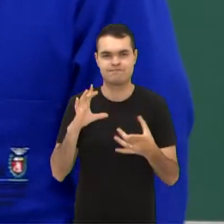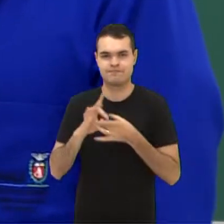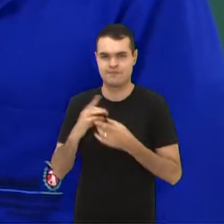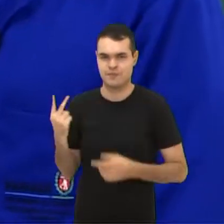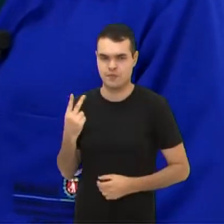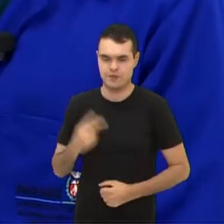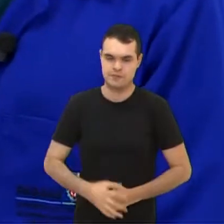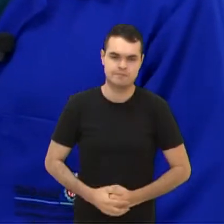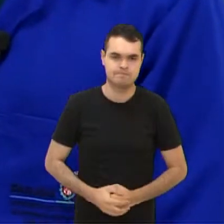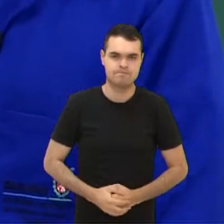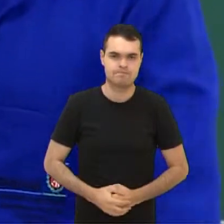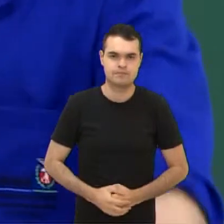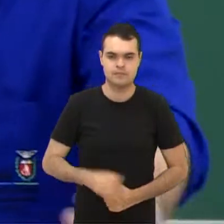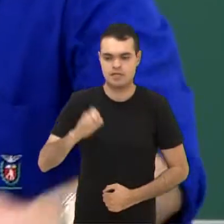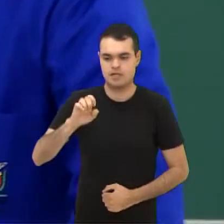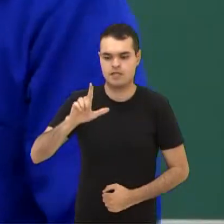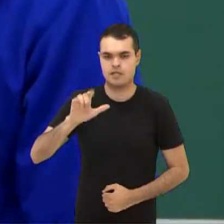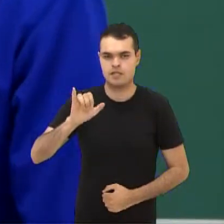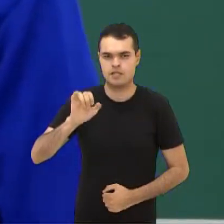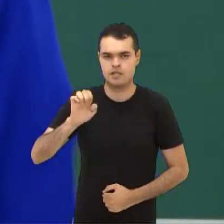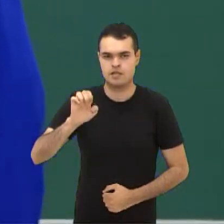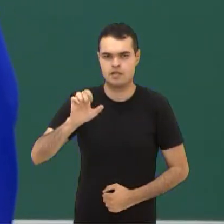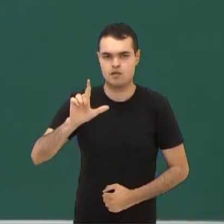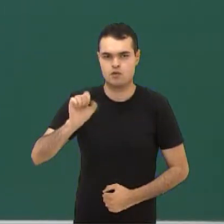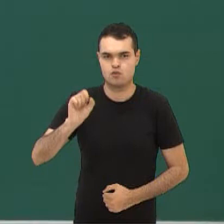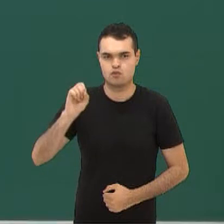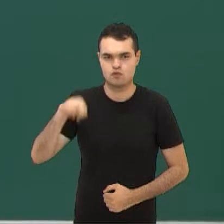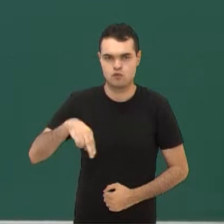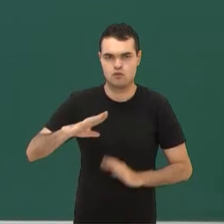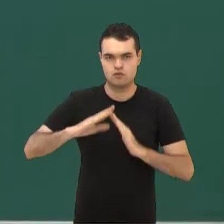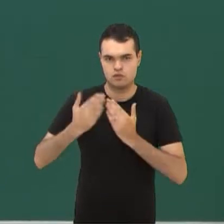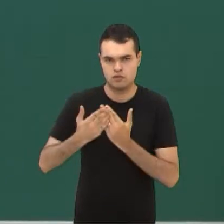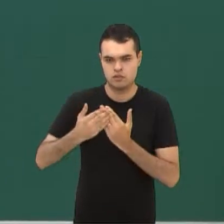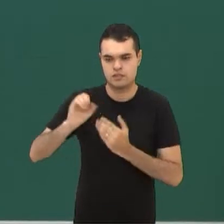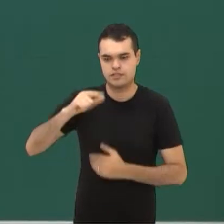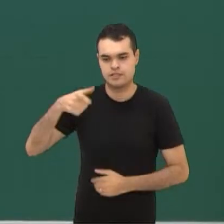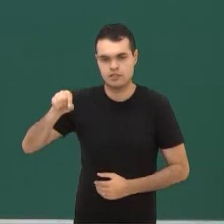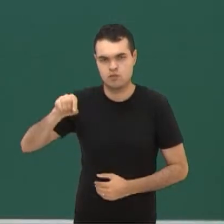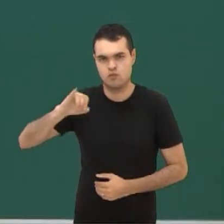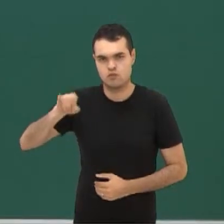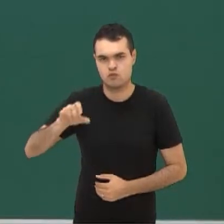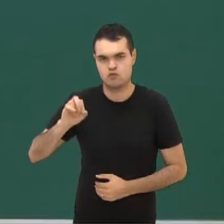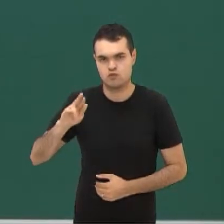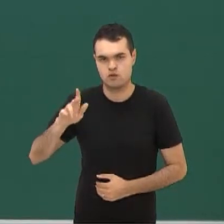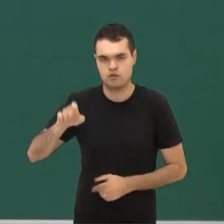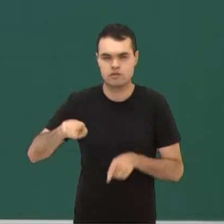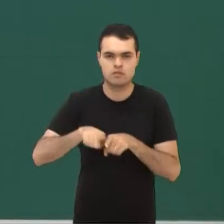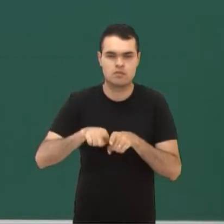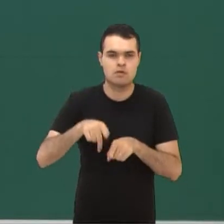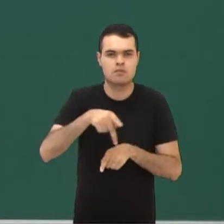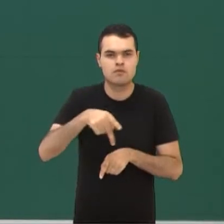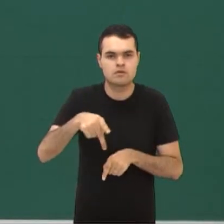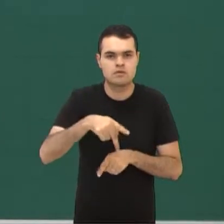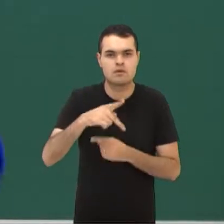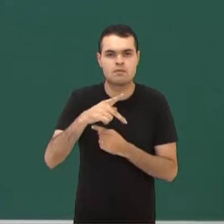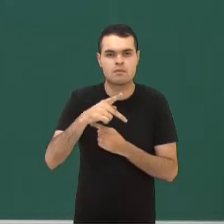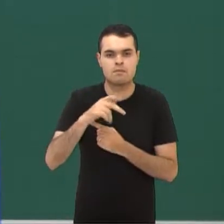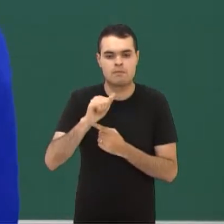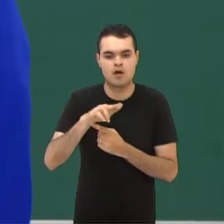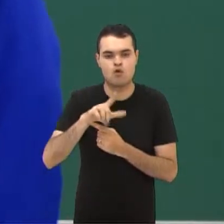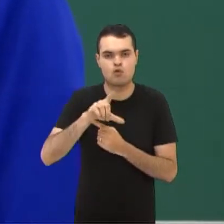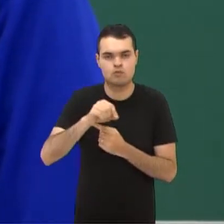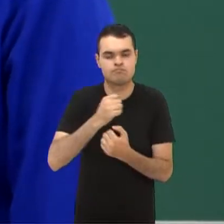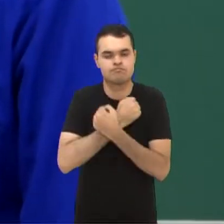aqui. O Elielson do Colégio São Jorge, professor Paulo Sérgio de Palotina, obrigado, professor,